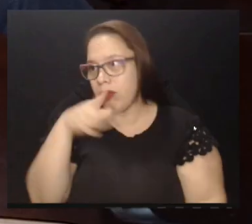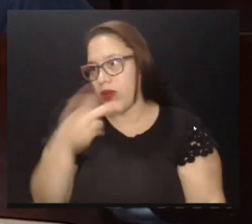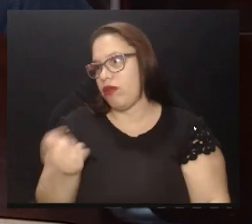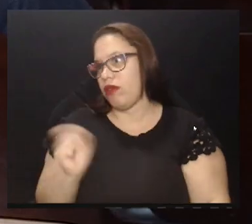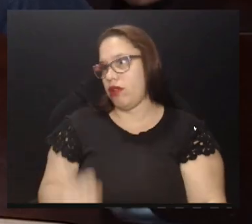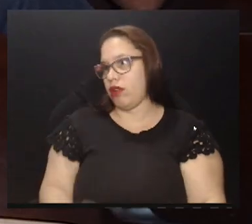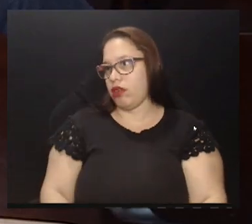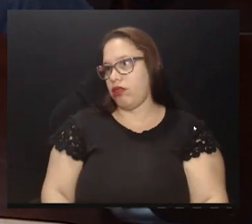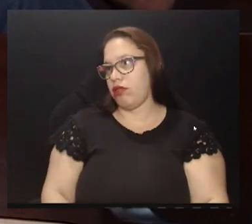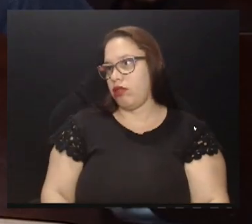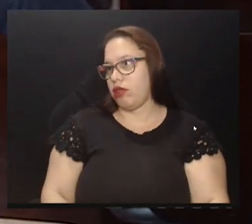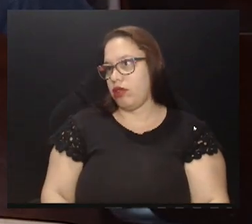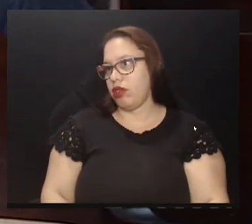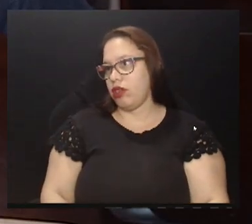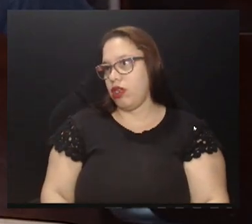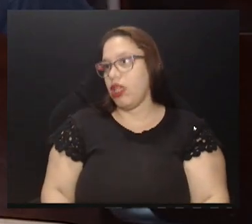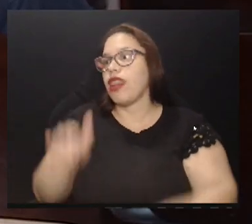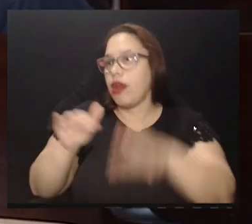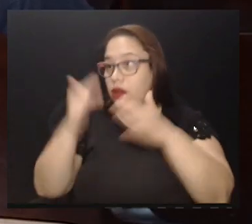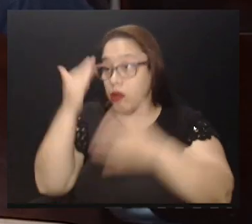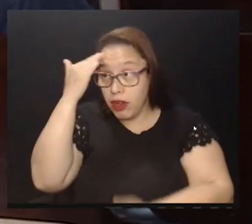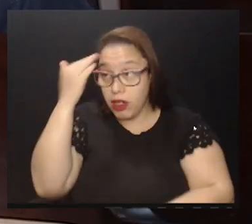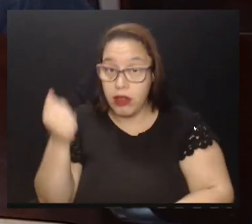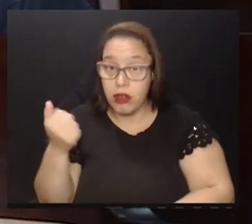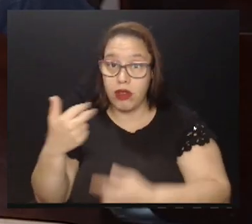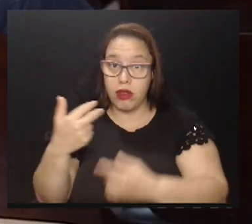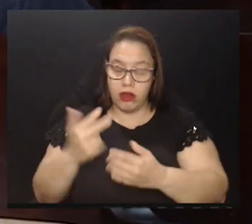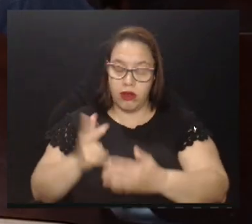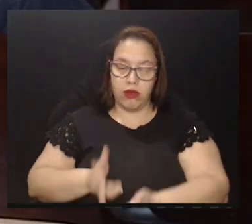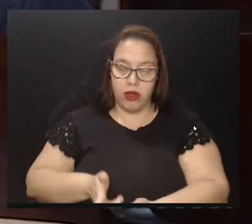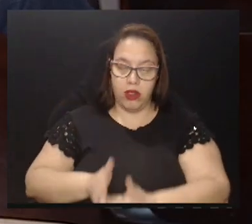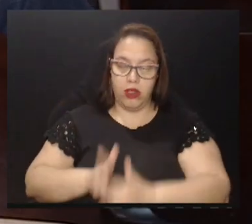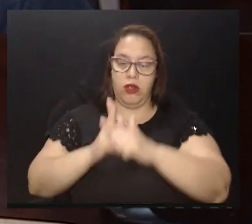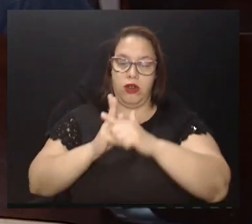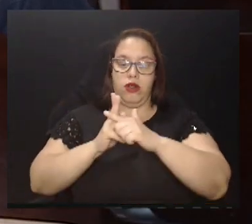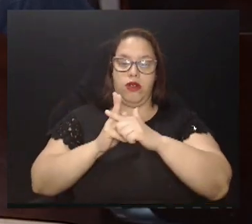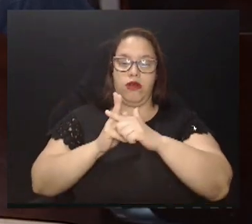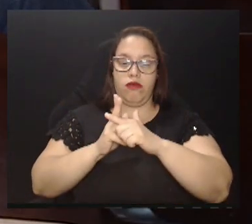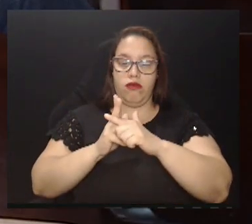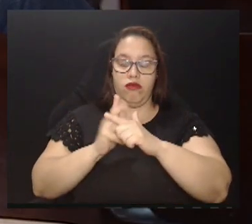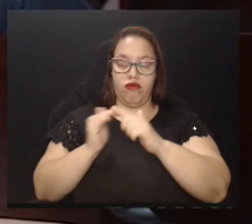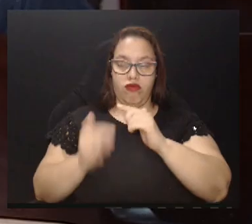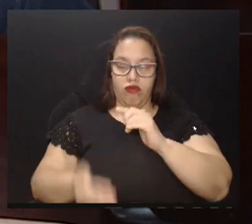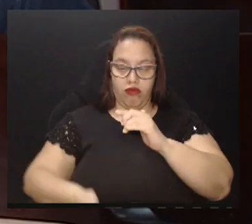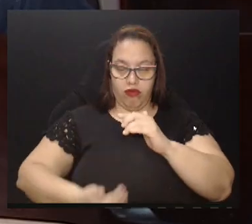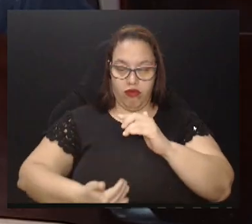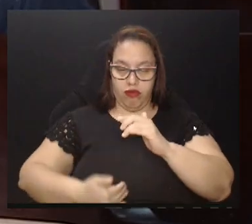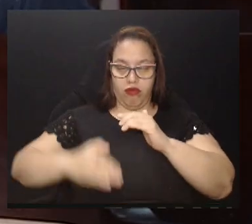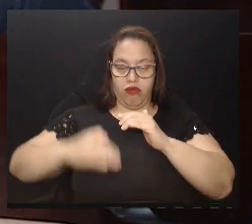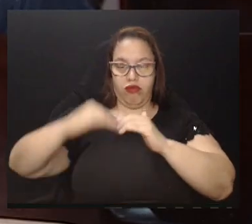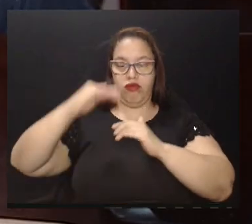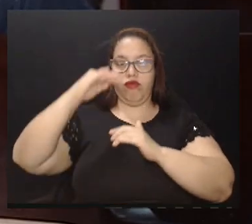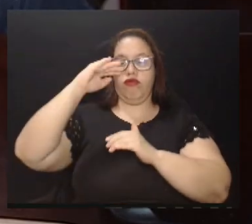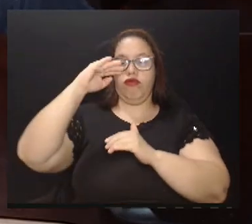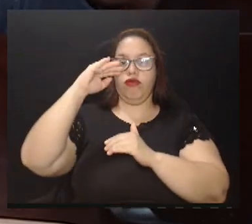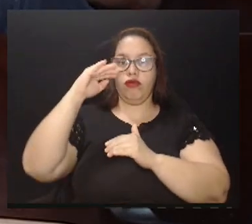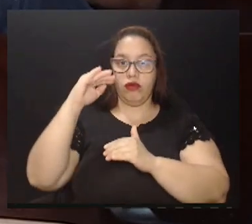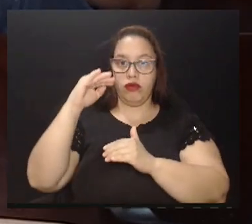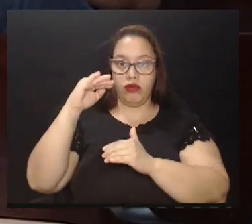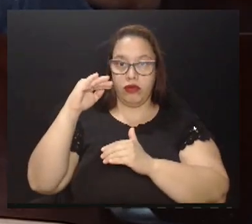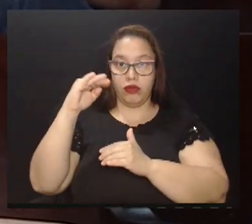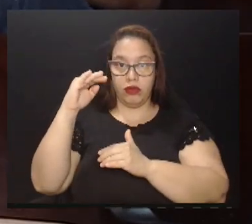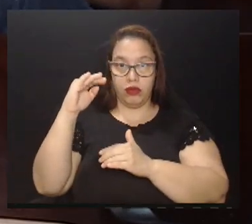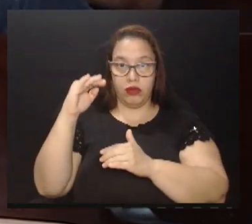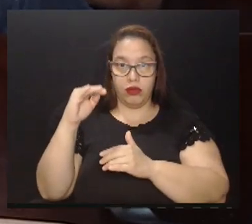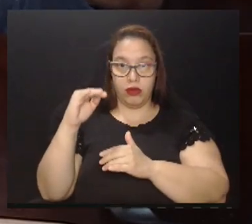Você sabe que se você filma de baixo para cima, você está criando uma sensação do quê? De imponência para quem você está vendo. Você filma